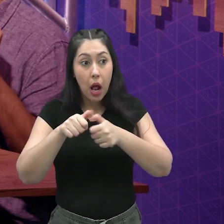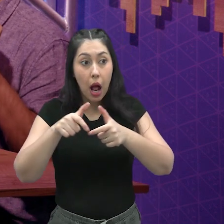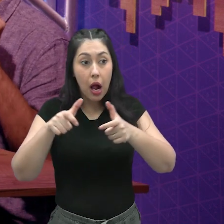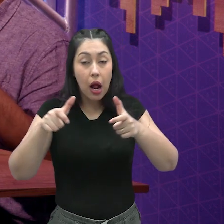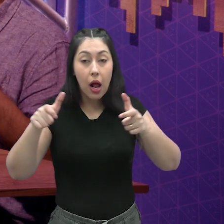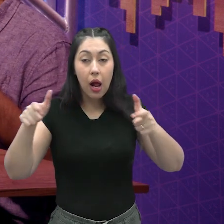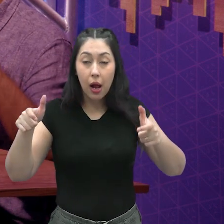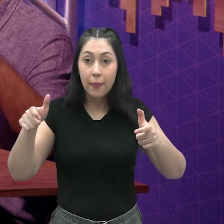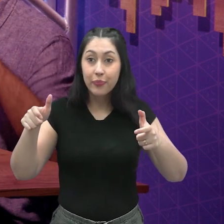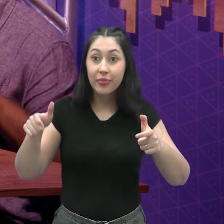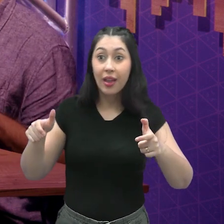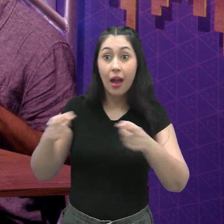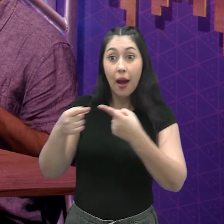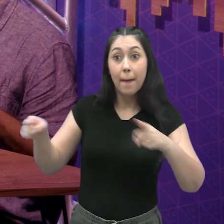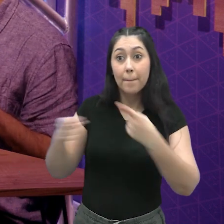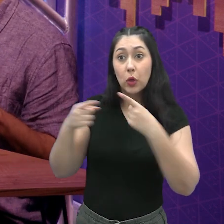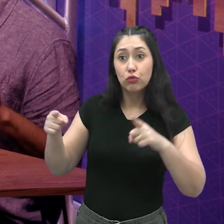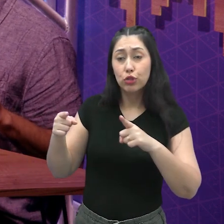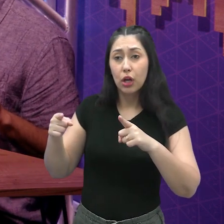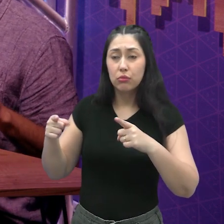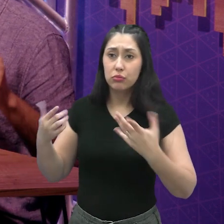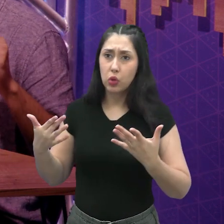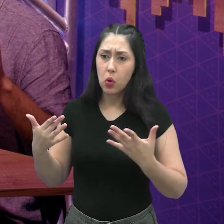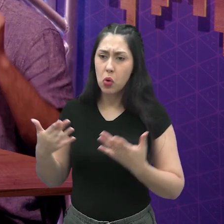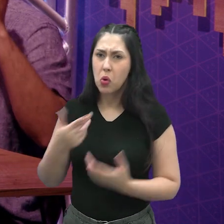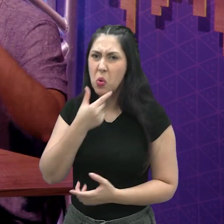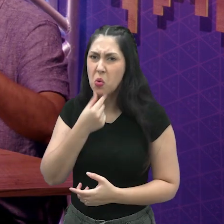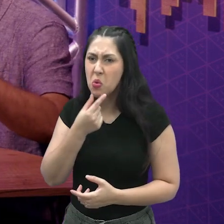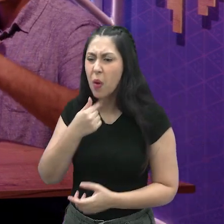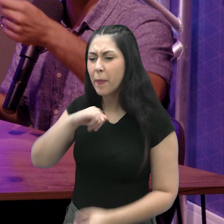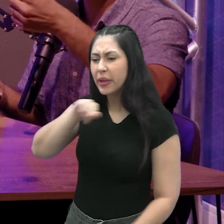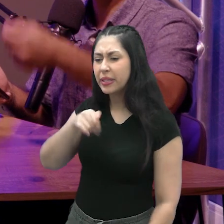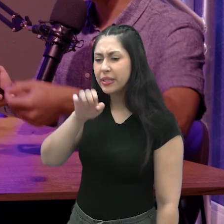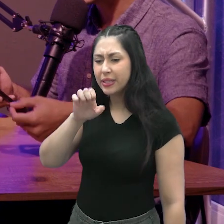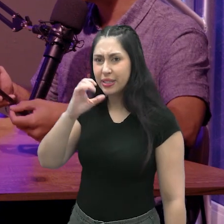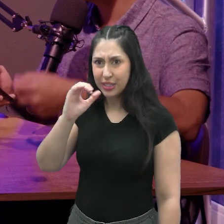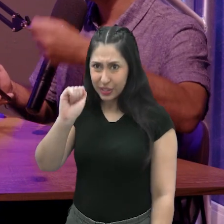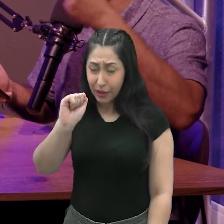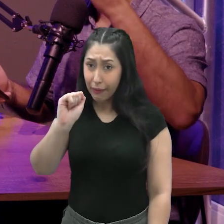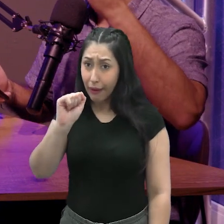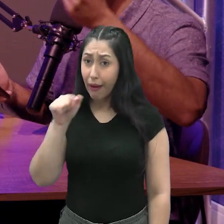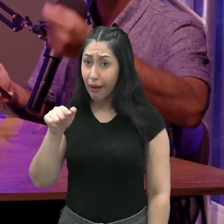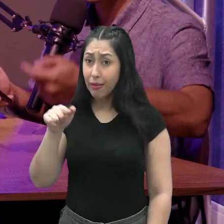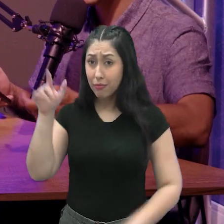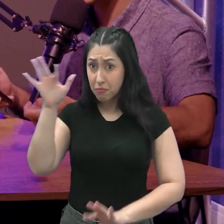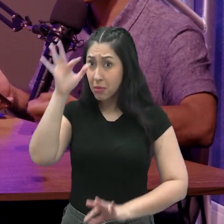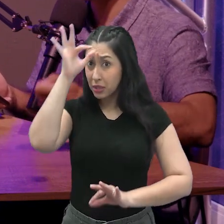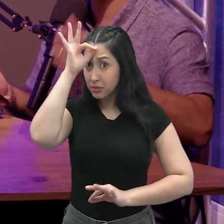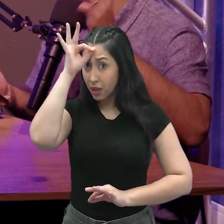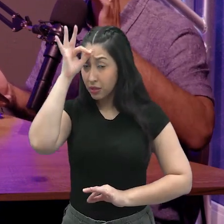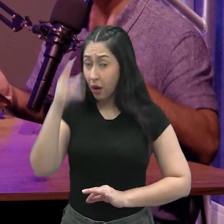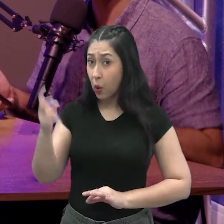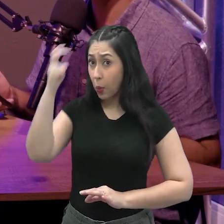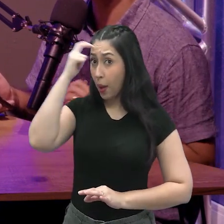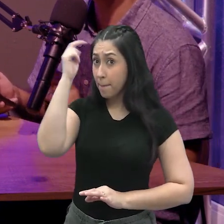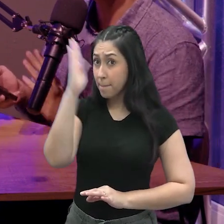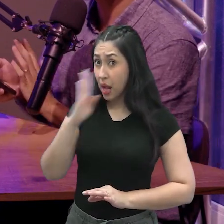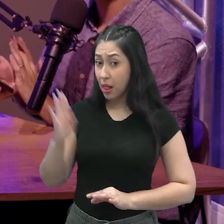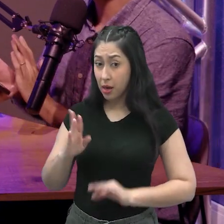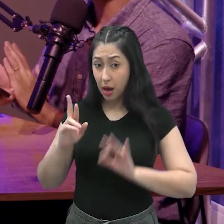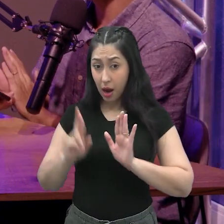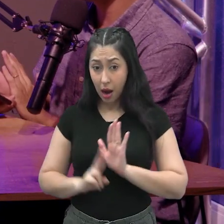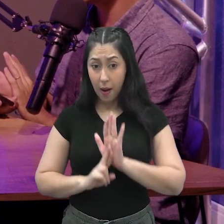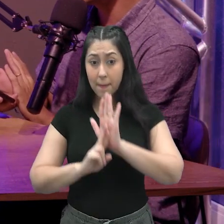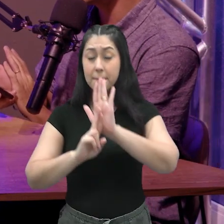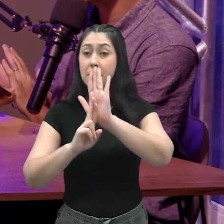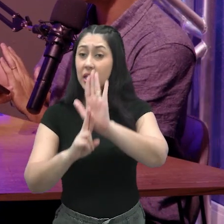crescer. A música Tristeza do Jeca, né? O Jeca é um personagem da cultura brasileira que representa